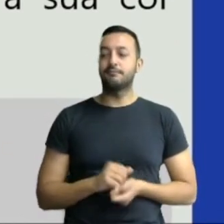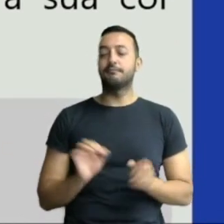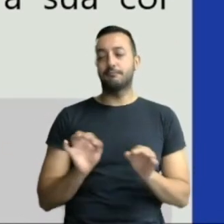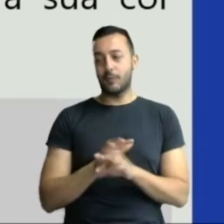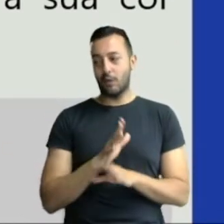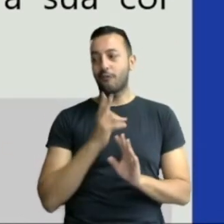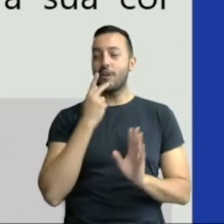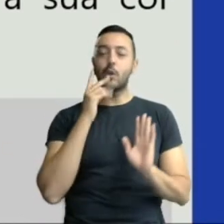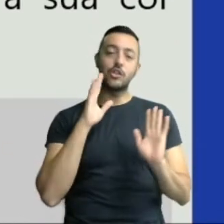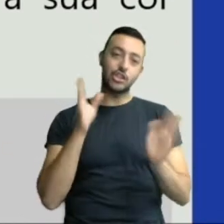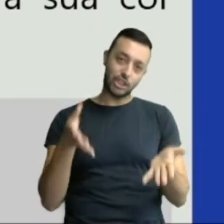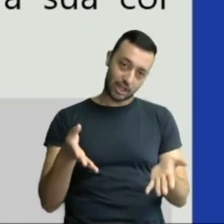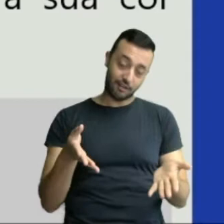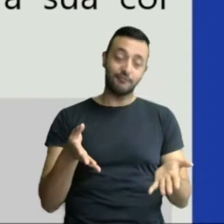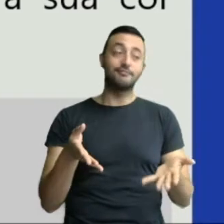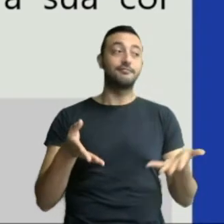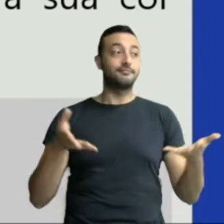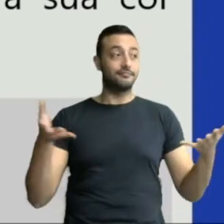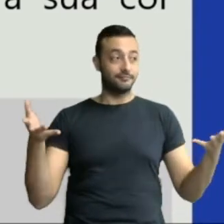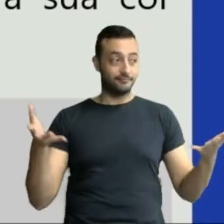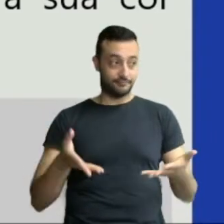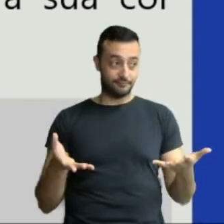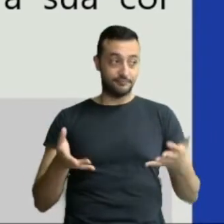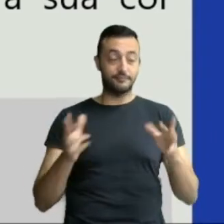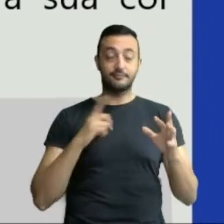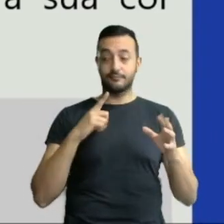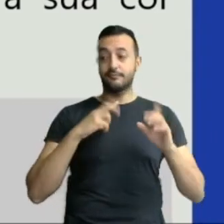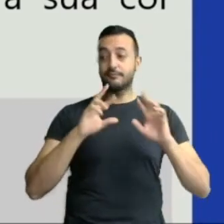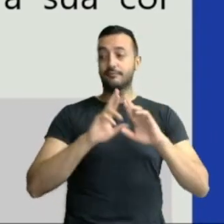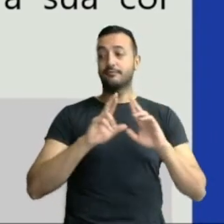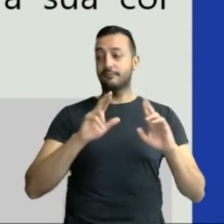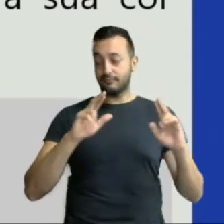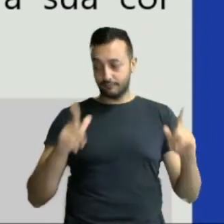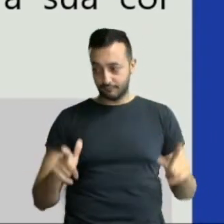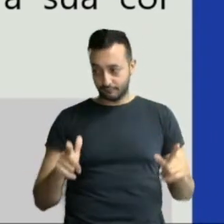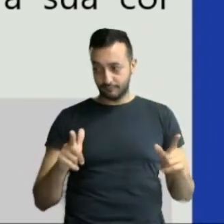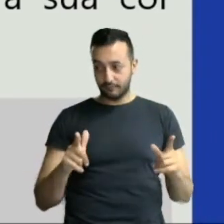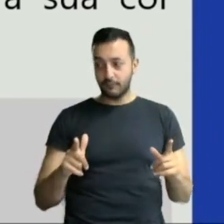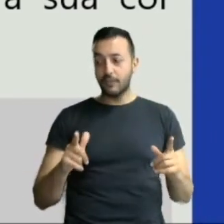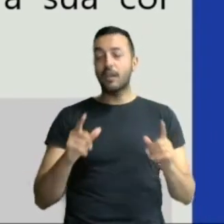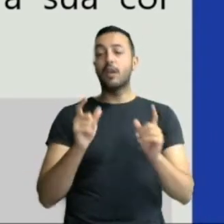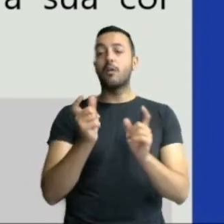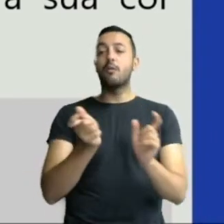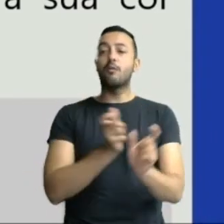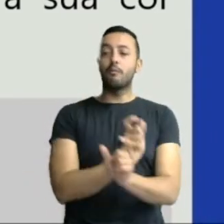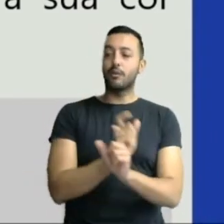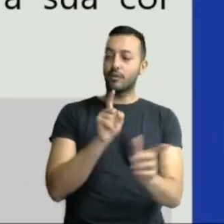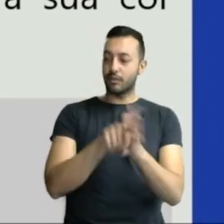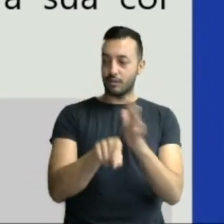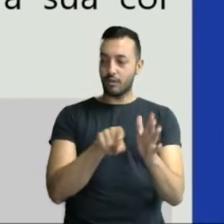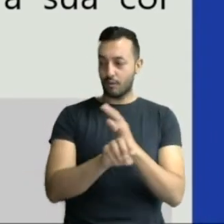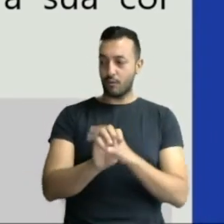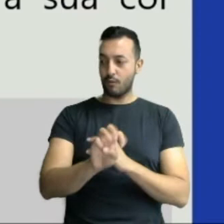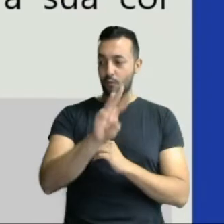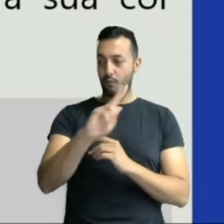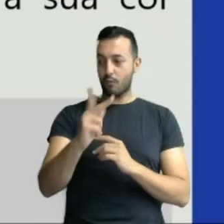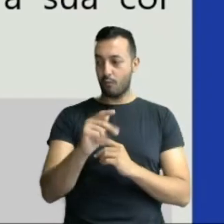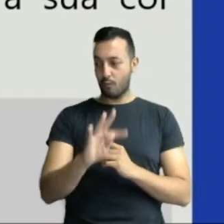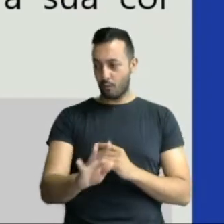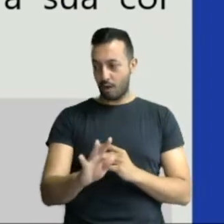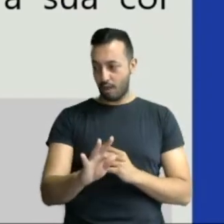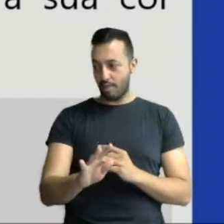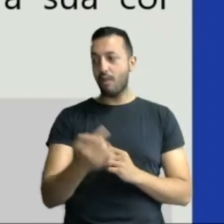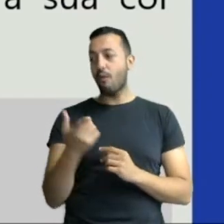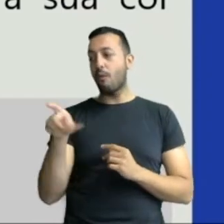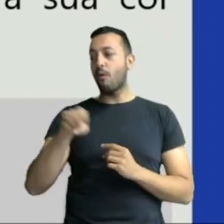Pronto, como eu havia falado anteriormente, né? Temos aí a diferença entre o pronome interrogativo what and which,